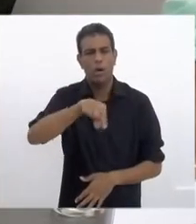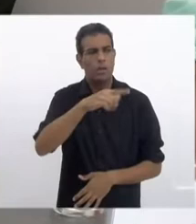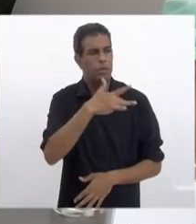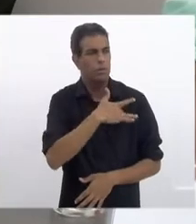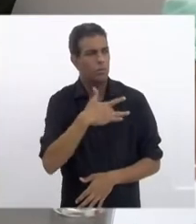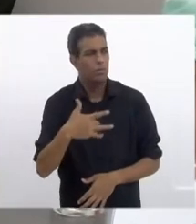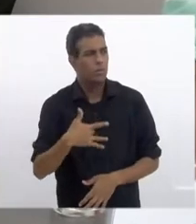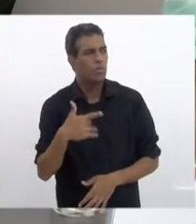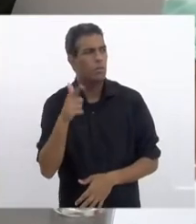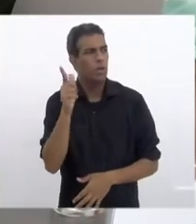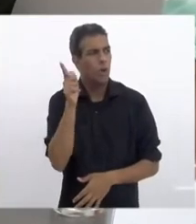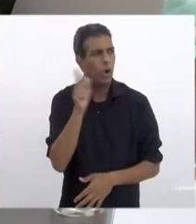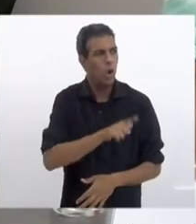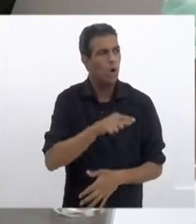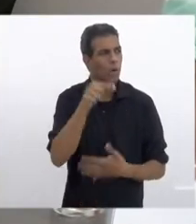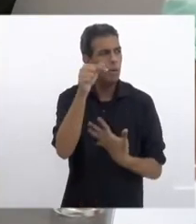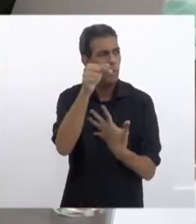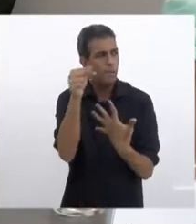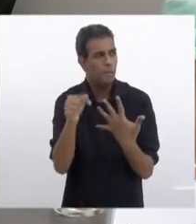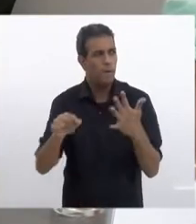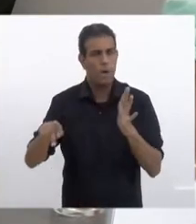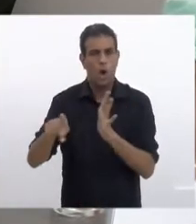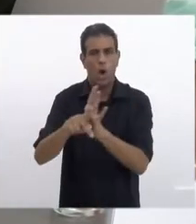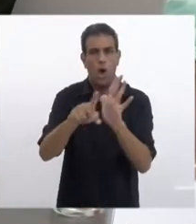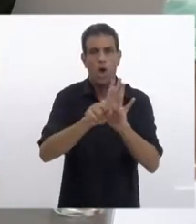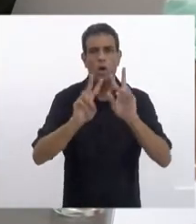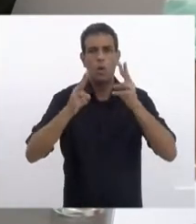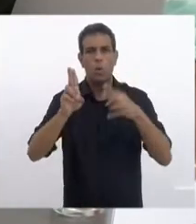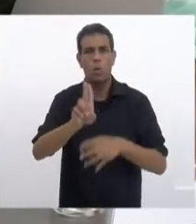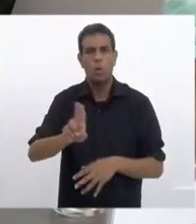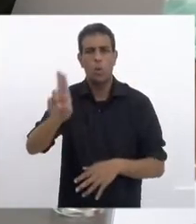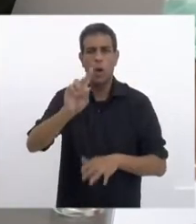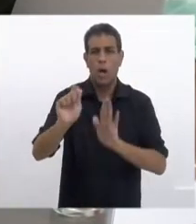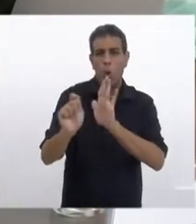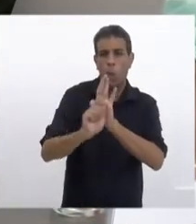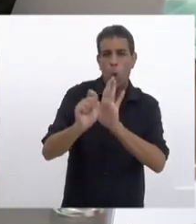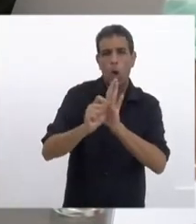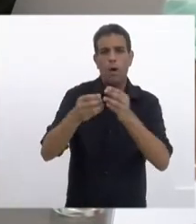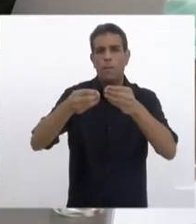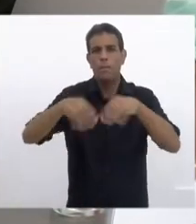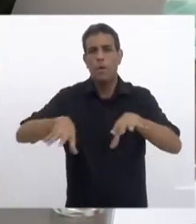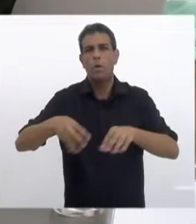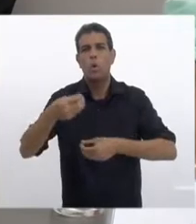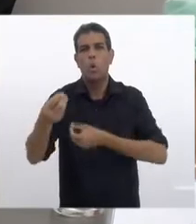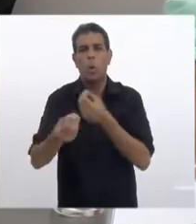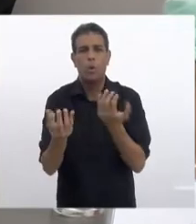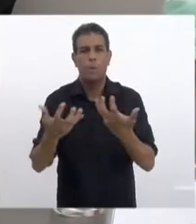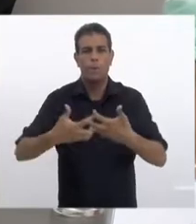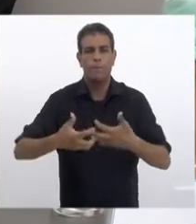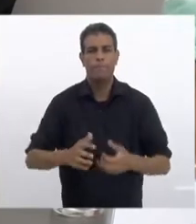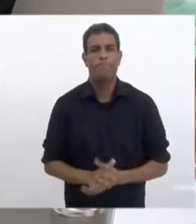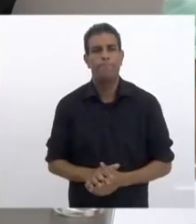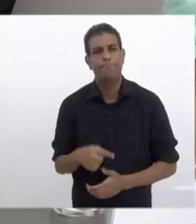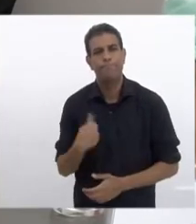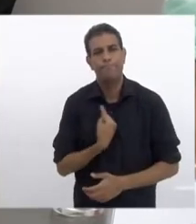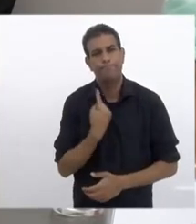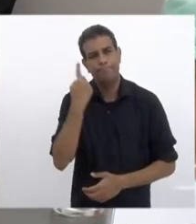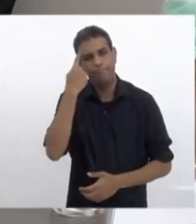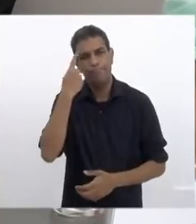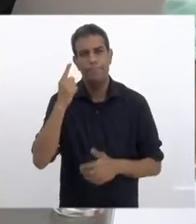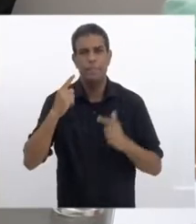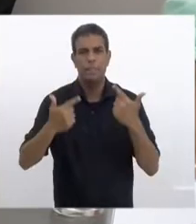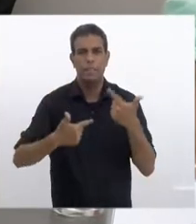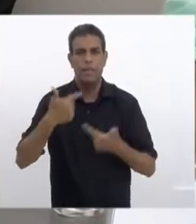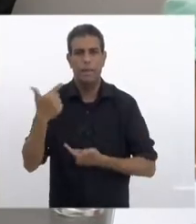e complexas que uma situação como o uso de drogas ou uso abusivo nos compete. Então, a gente vem